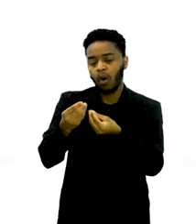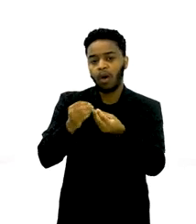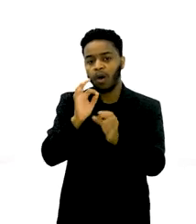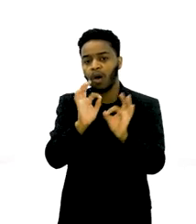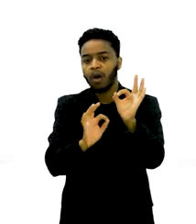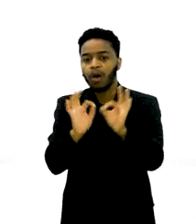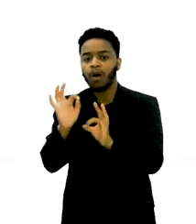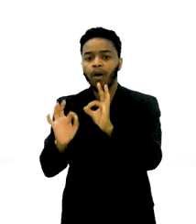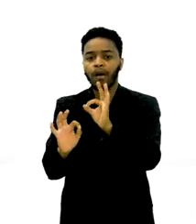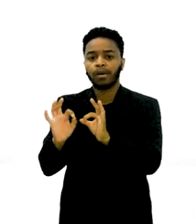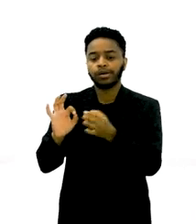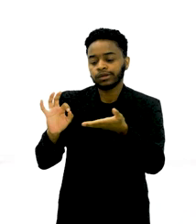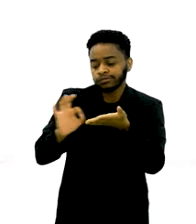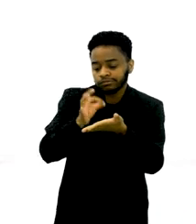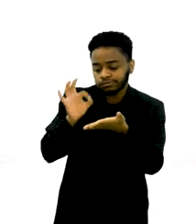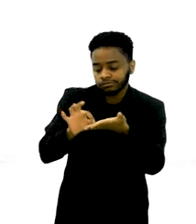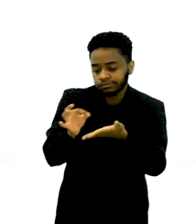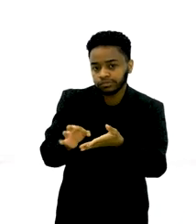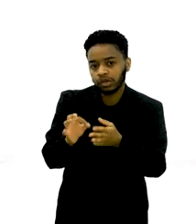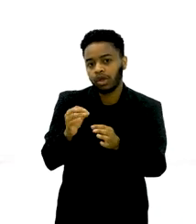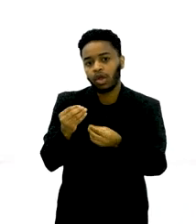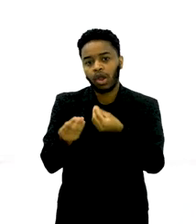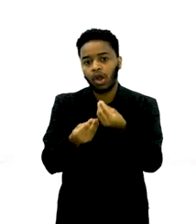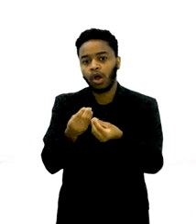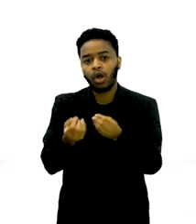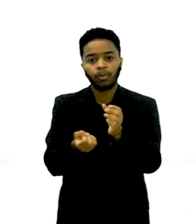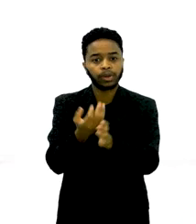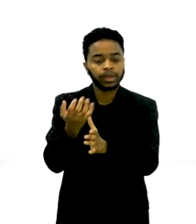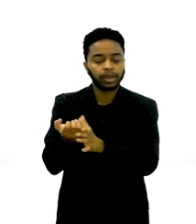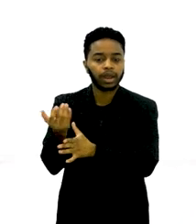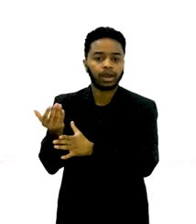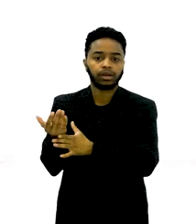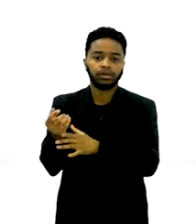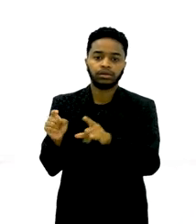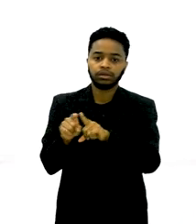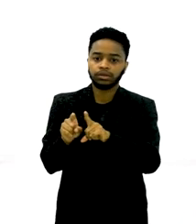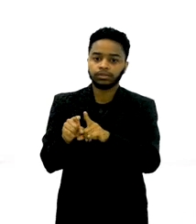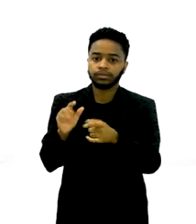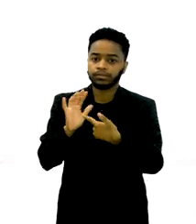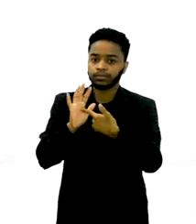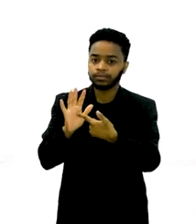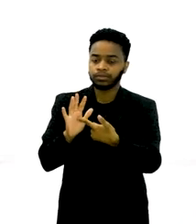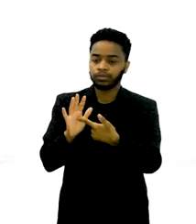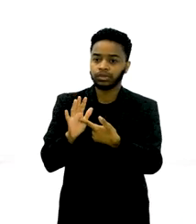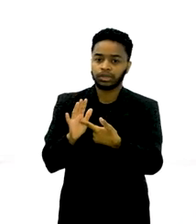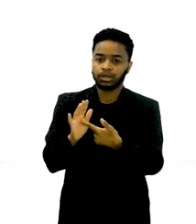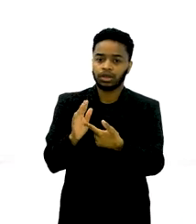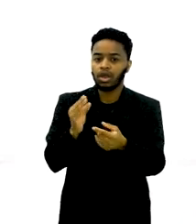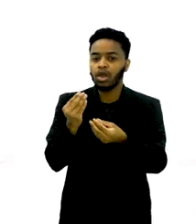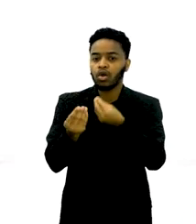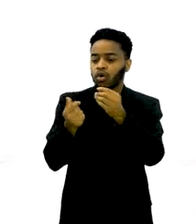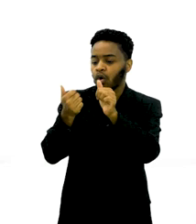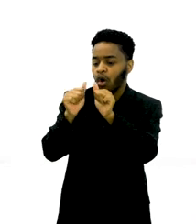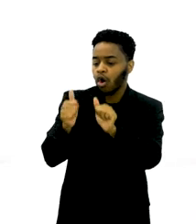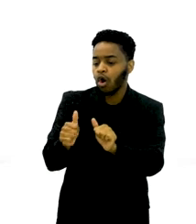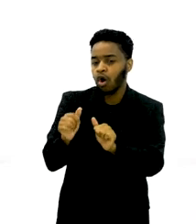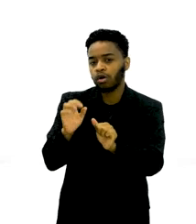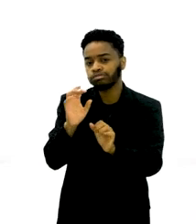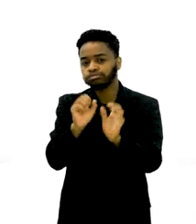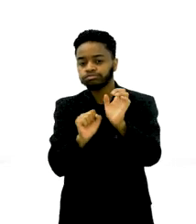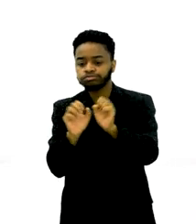criativo que foi envolvido naquela aquela naquela construção o processo e da da toda a cadeia né dos